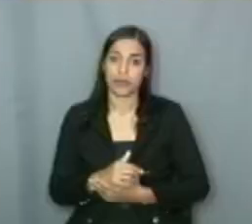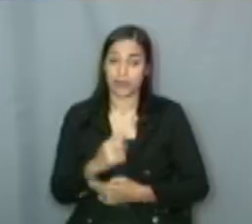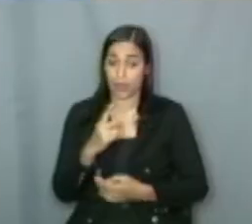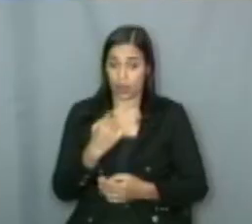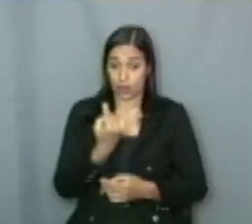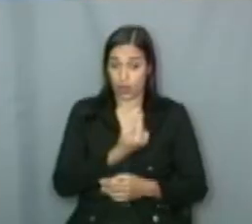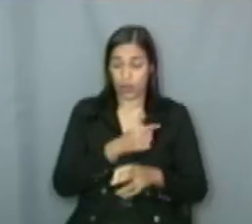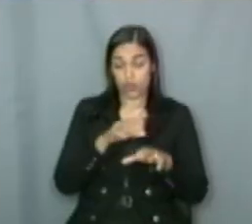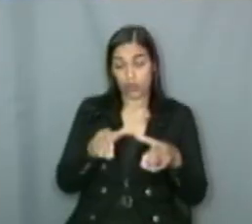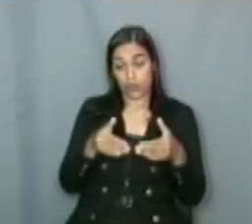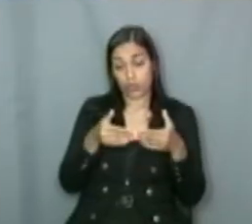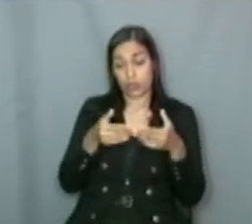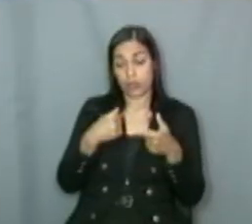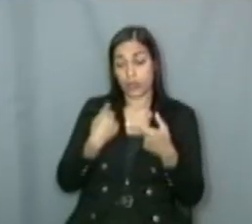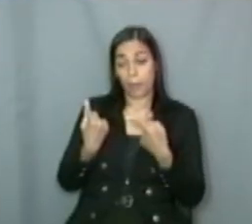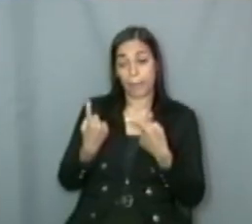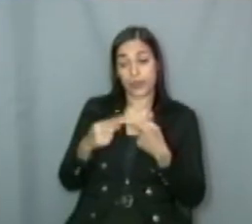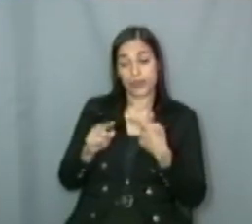da oposição aqui,